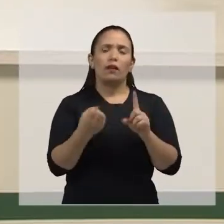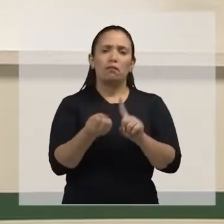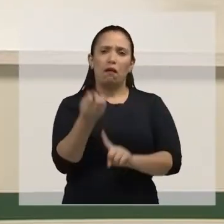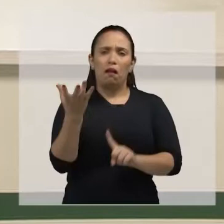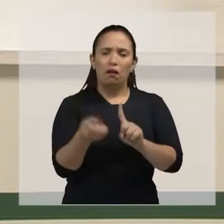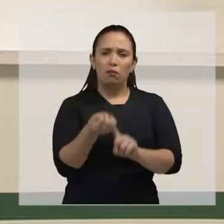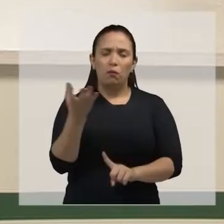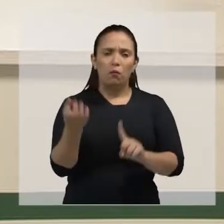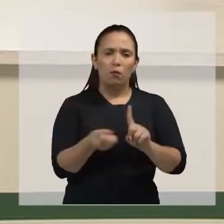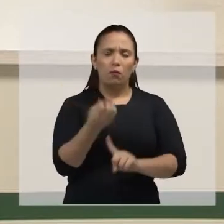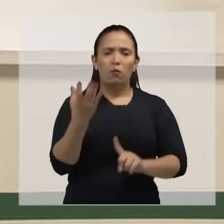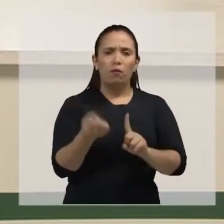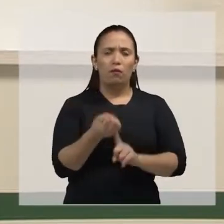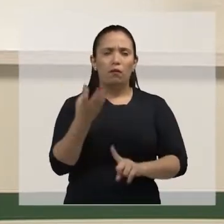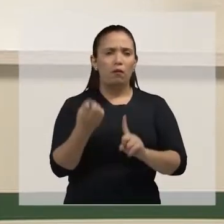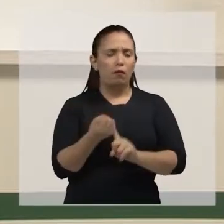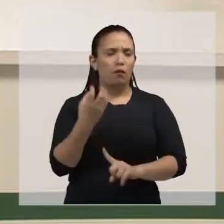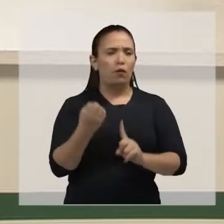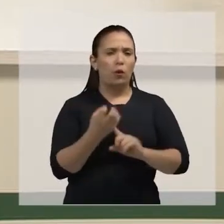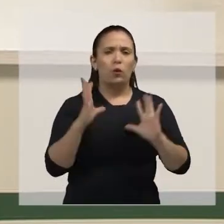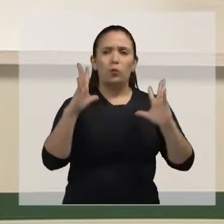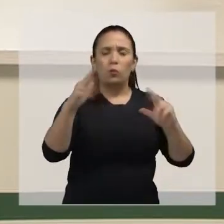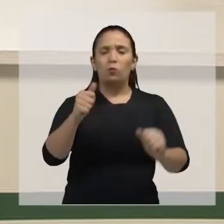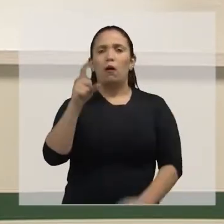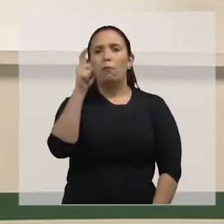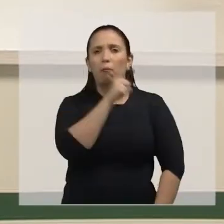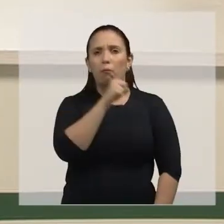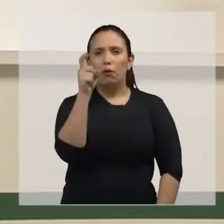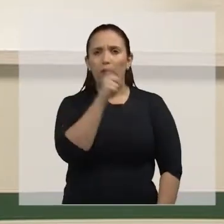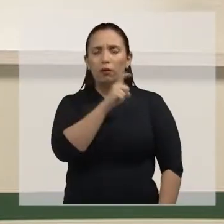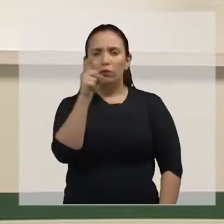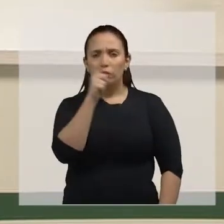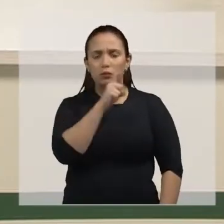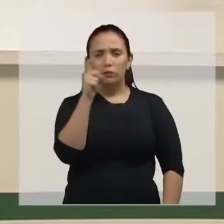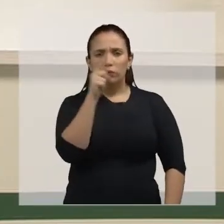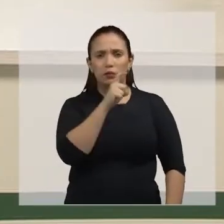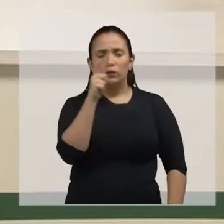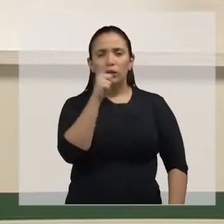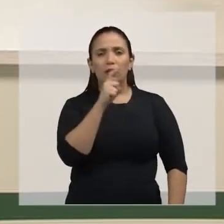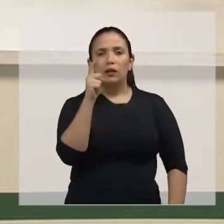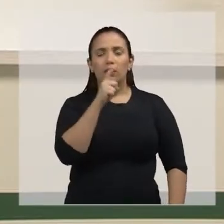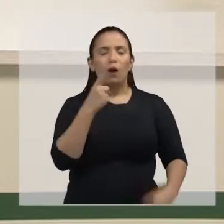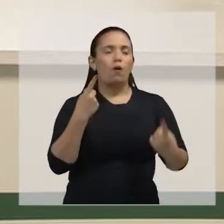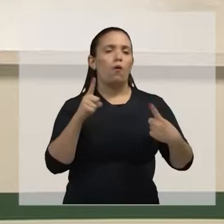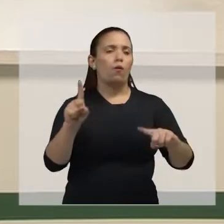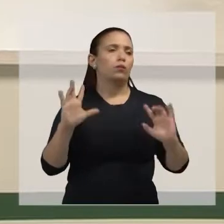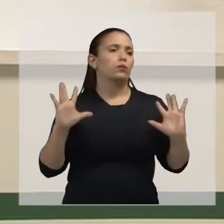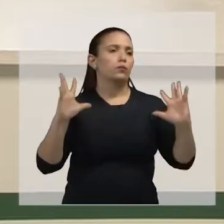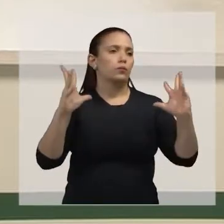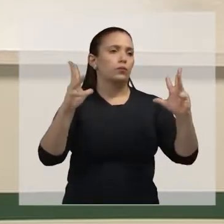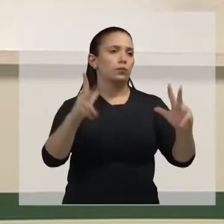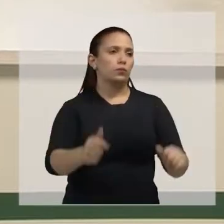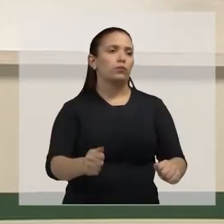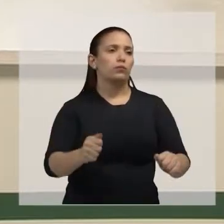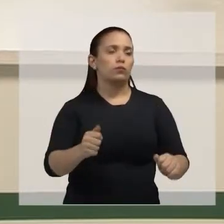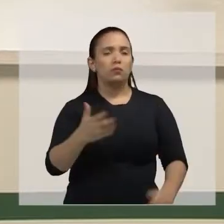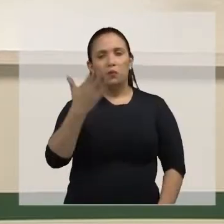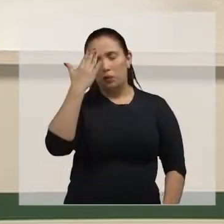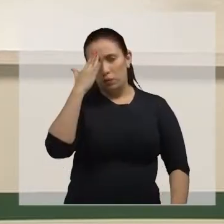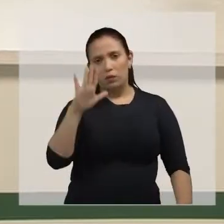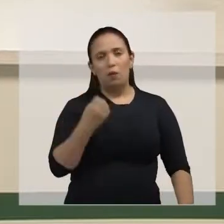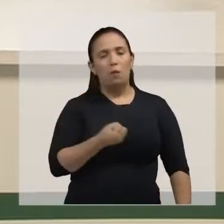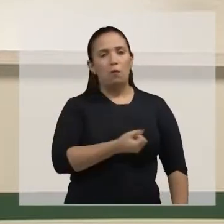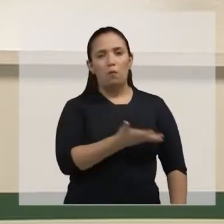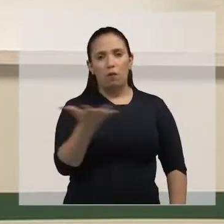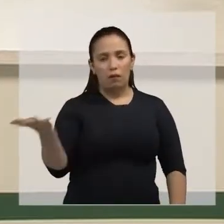na realidade, são tudo pessoas mentirosas que estão lá só para conspirar. Todos esses, eu nem sei nem quantos delatores são. Que a